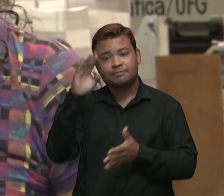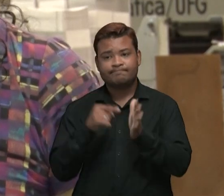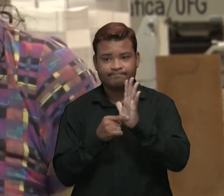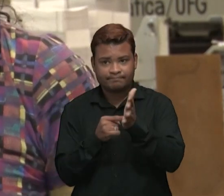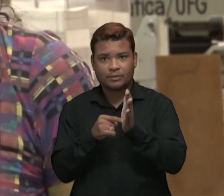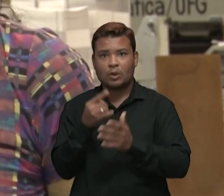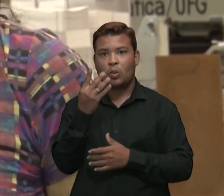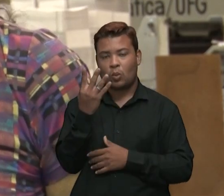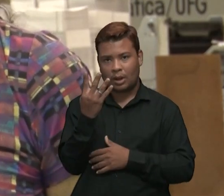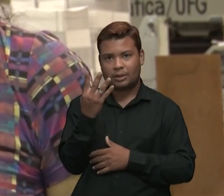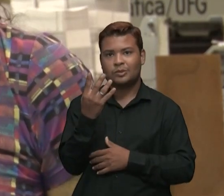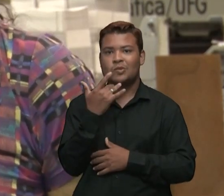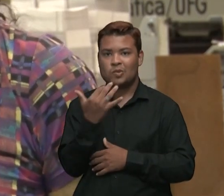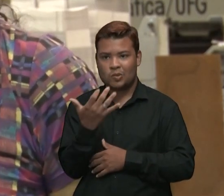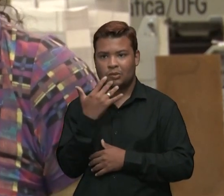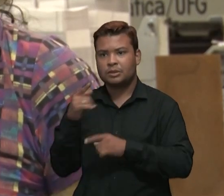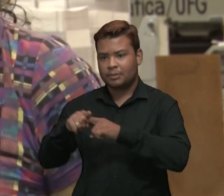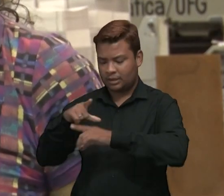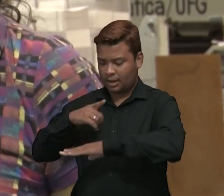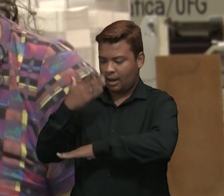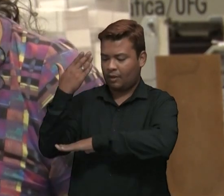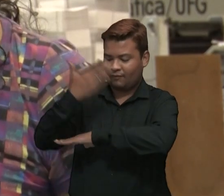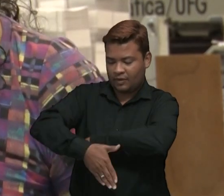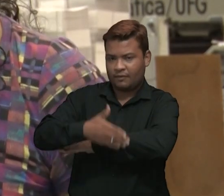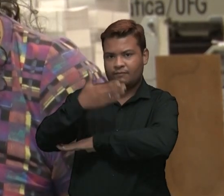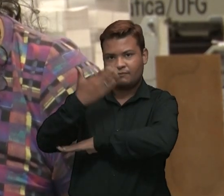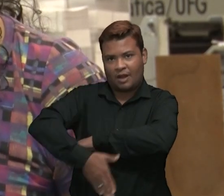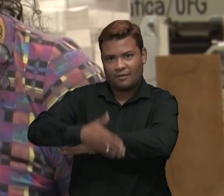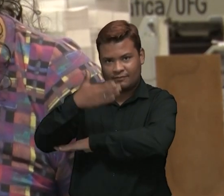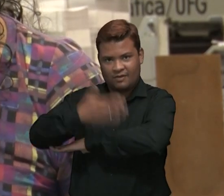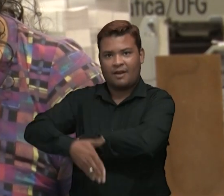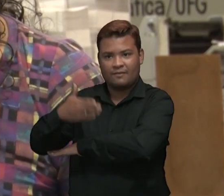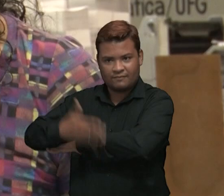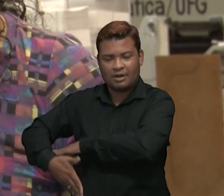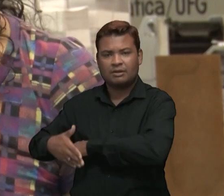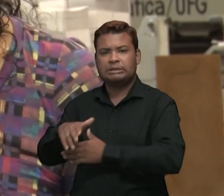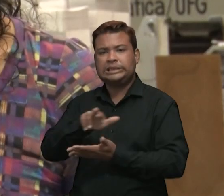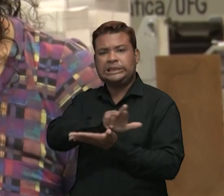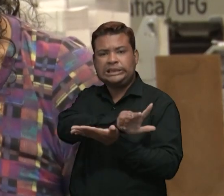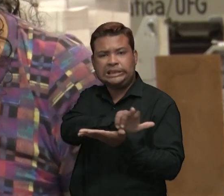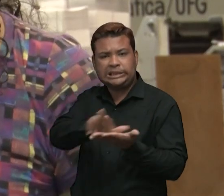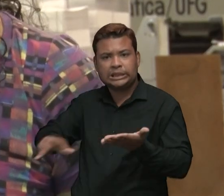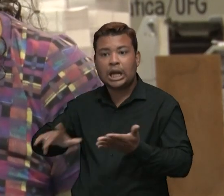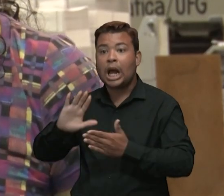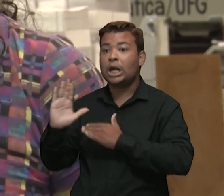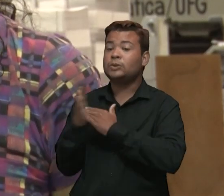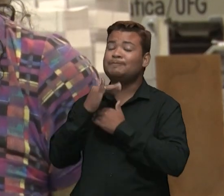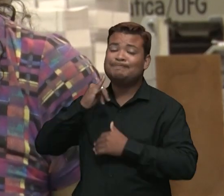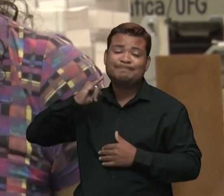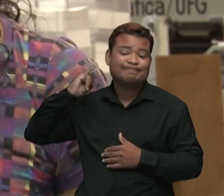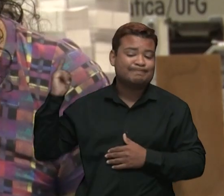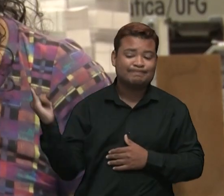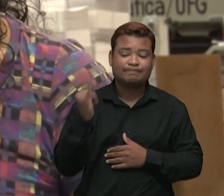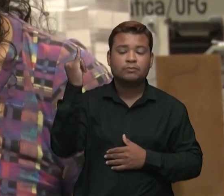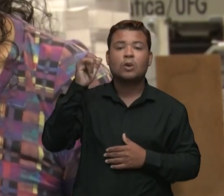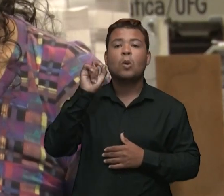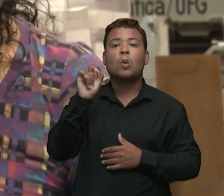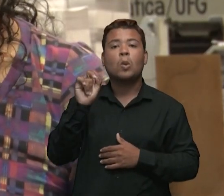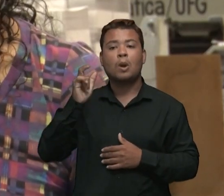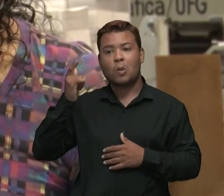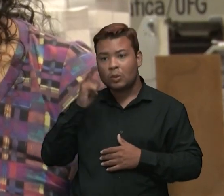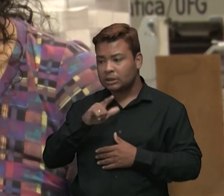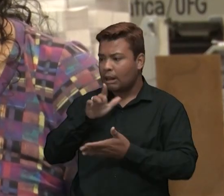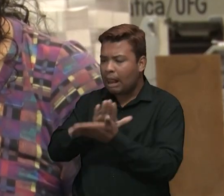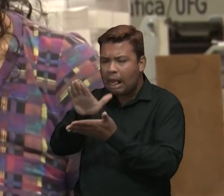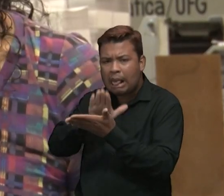guilhotina, da máquina corte e vinco, são muito importantes para alavancar, aumentar a capacidade de